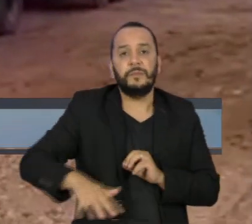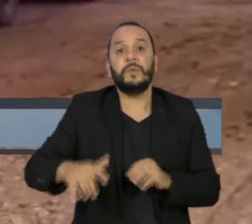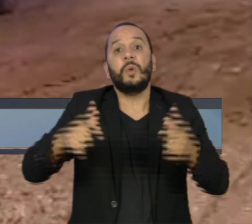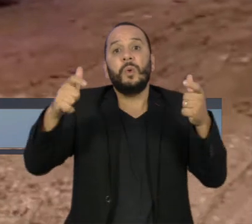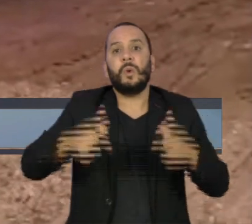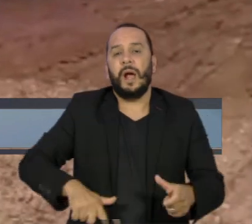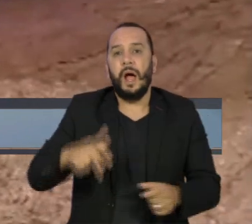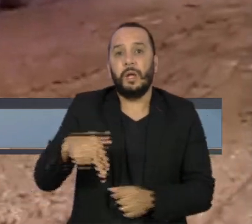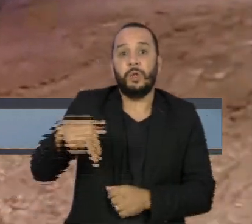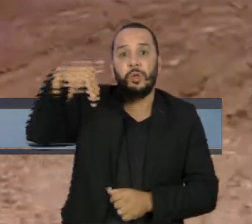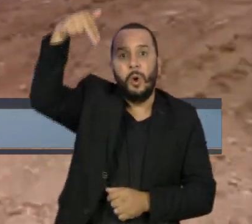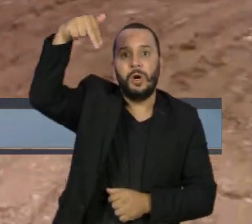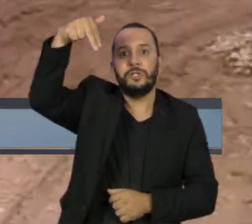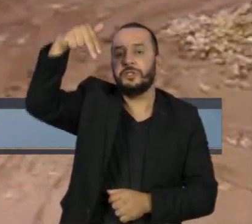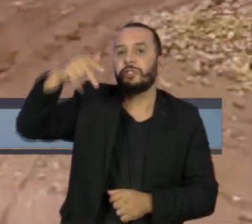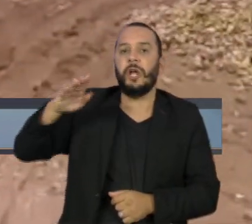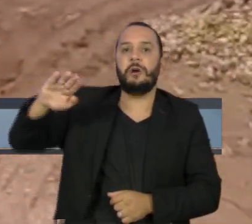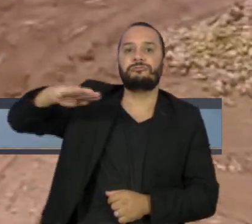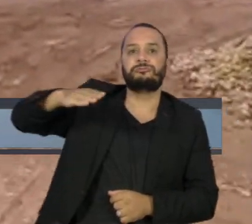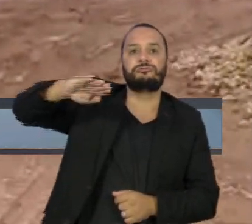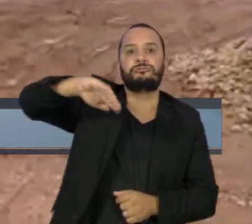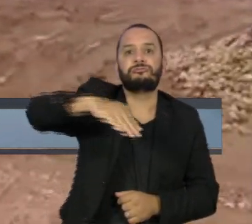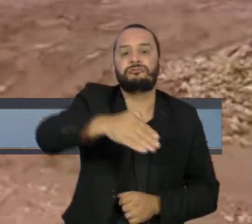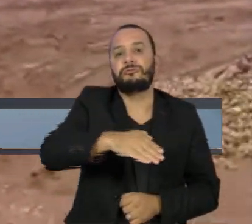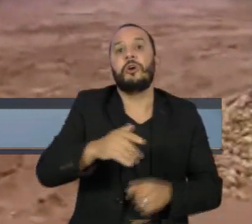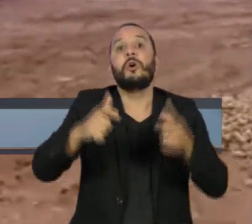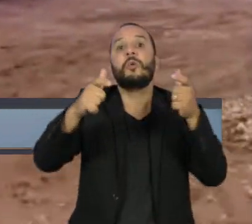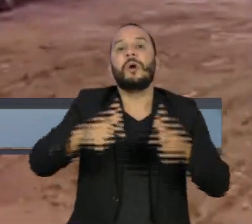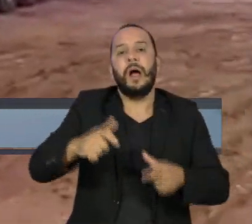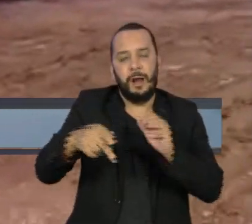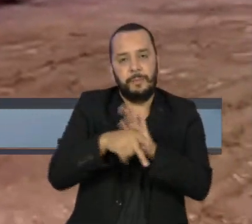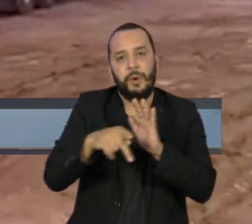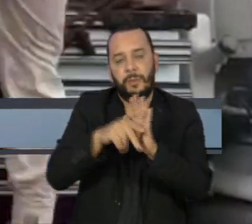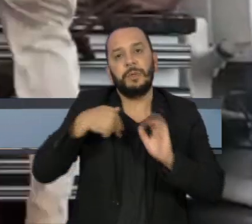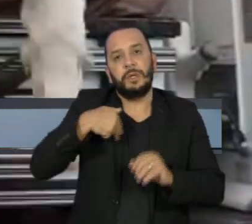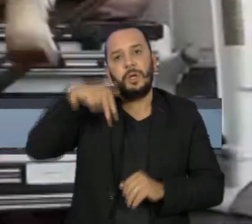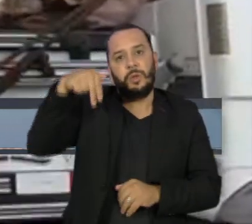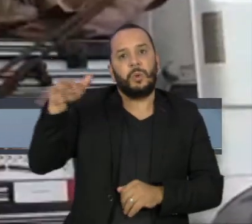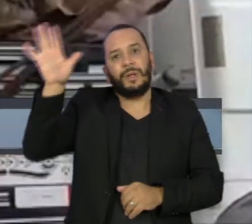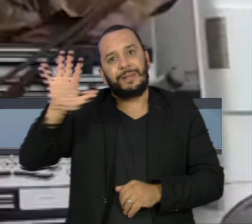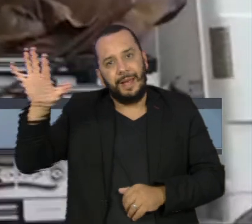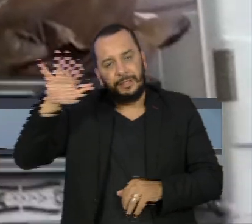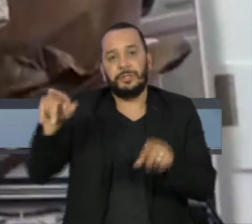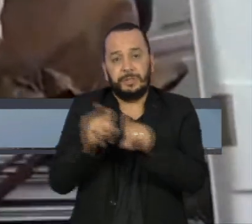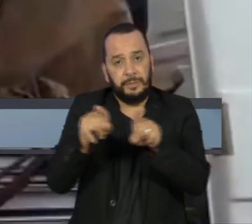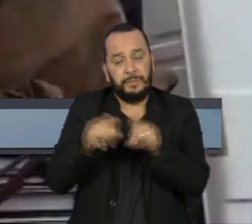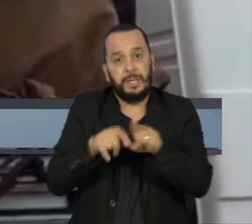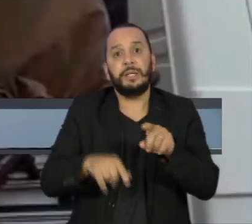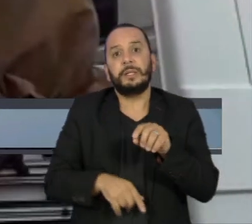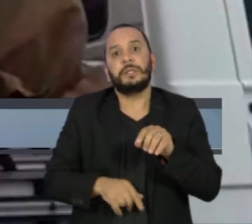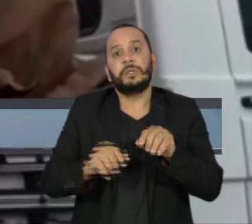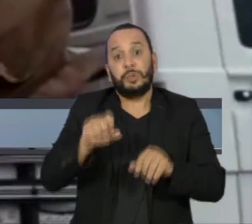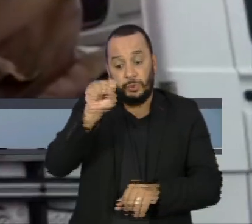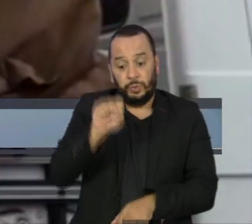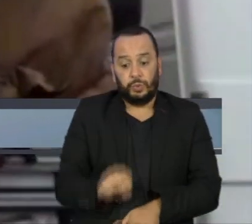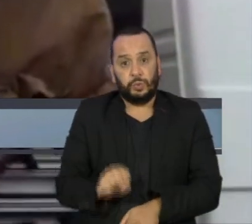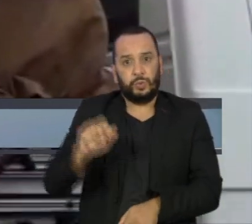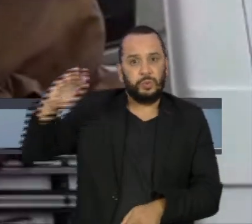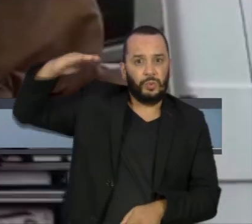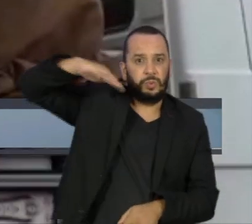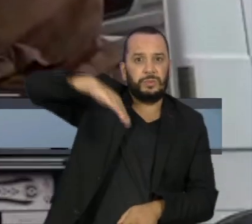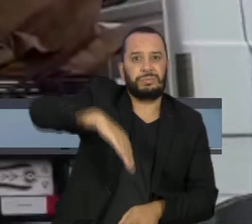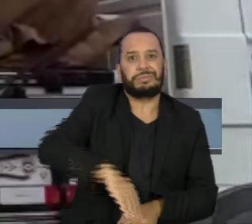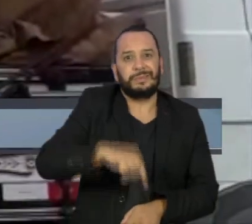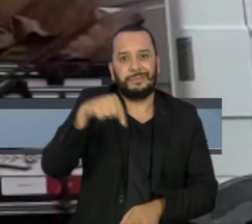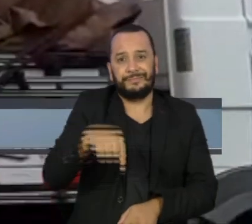norte e tinha como destino os estados do Nordeste e também na região sudeste a ação da Polícia